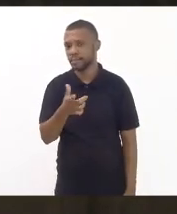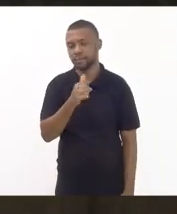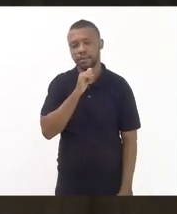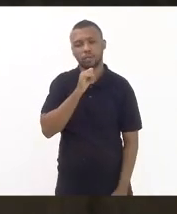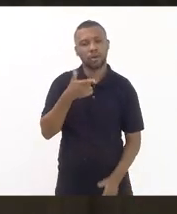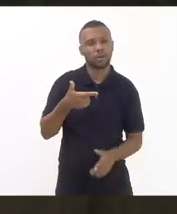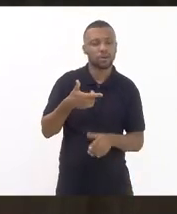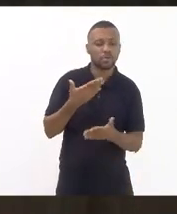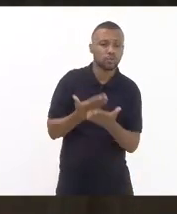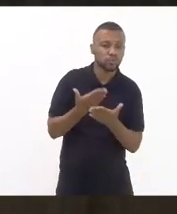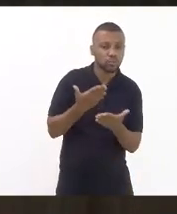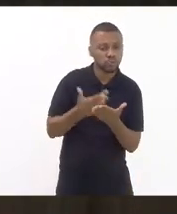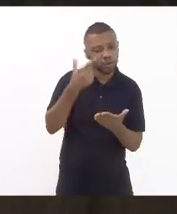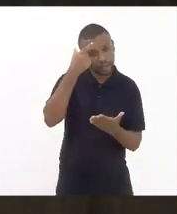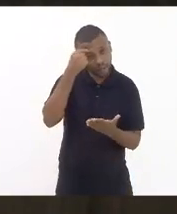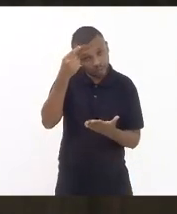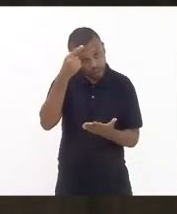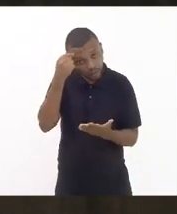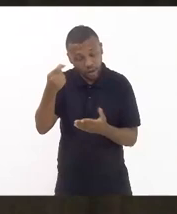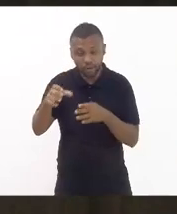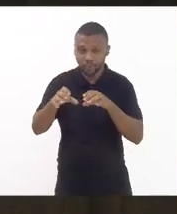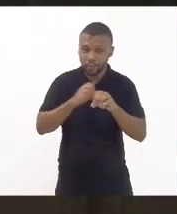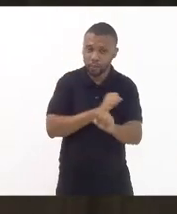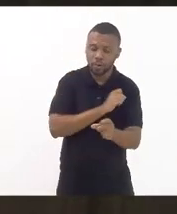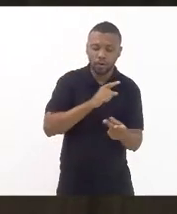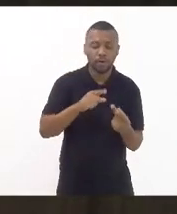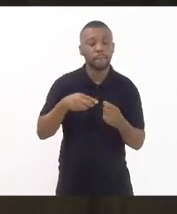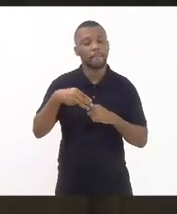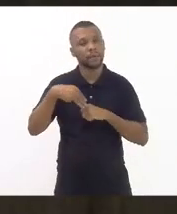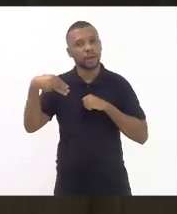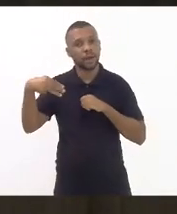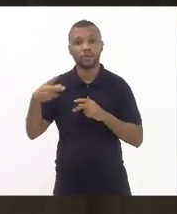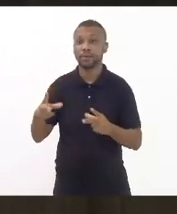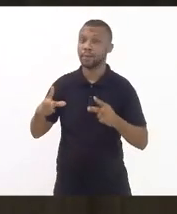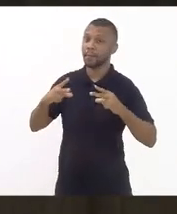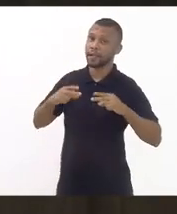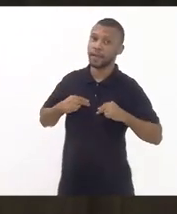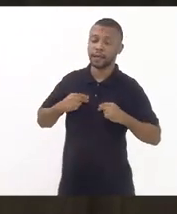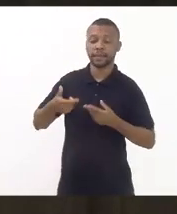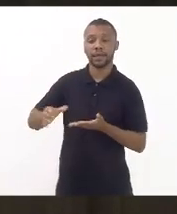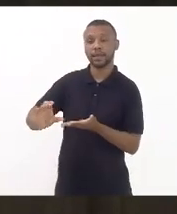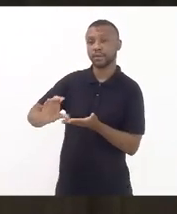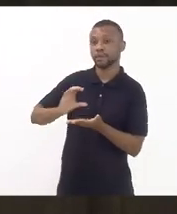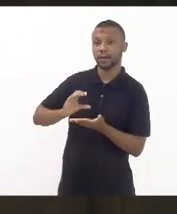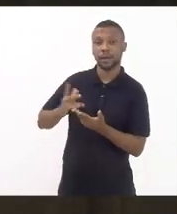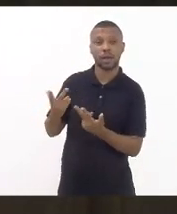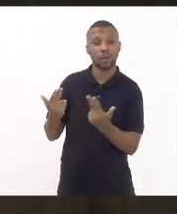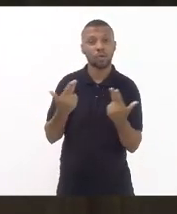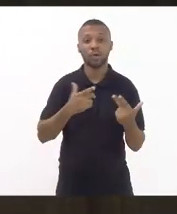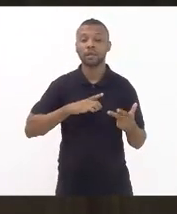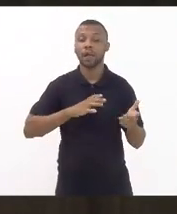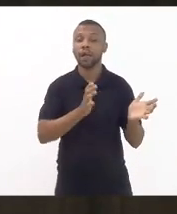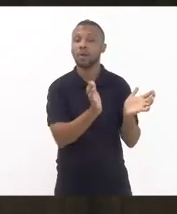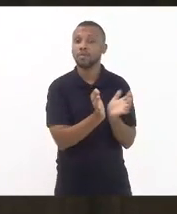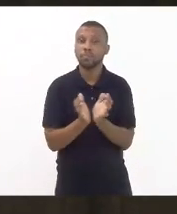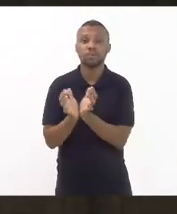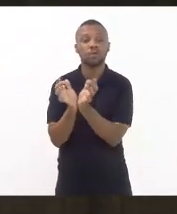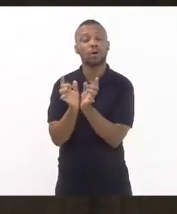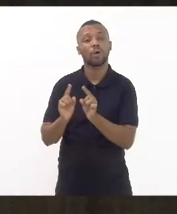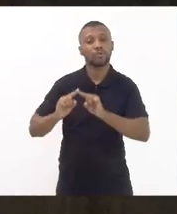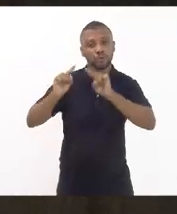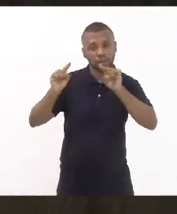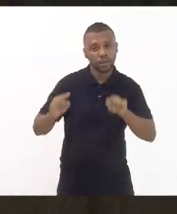fez mestrado, ele merece receber um adicional, como recebem todas as categorias. O agente socioeducativo tem uma